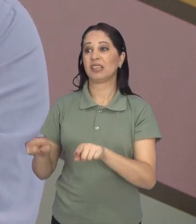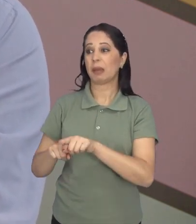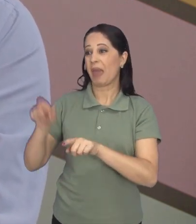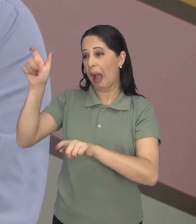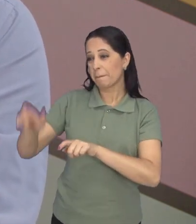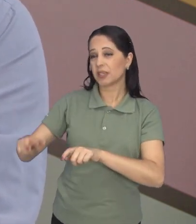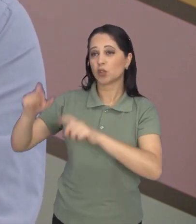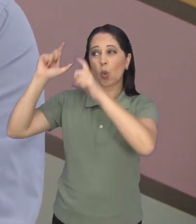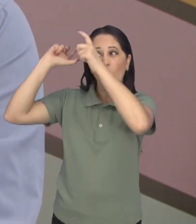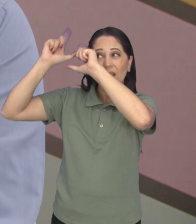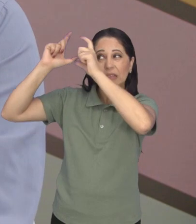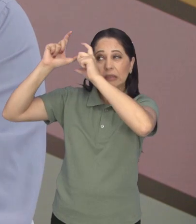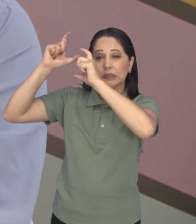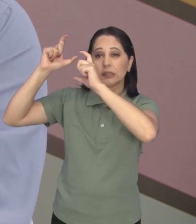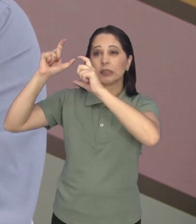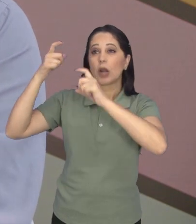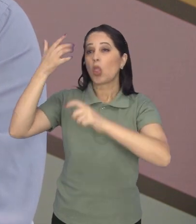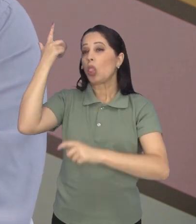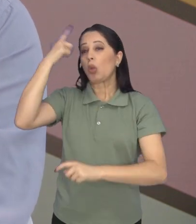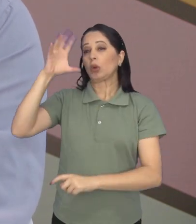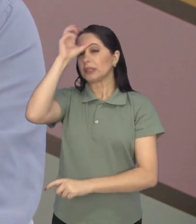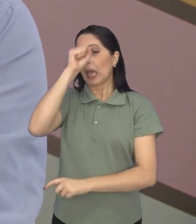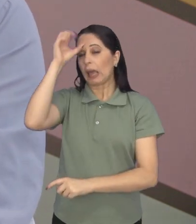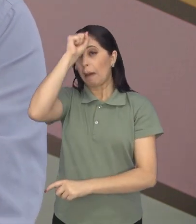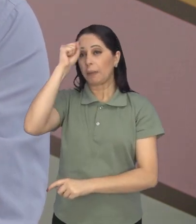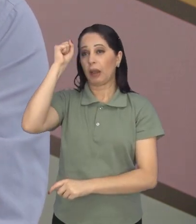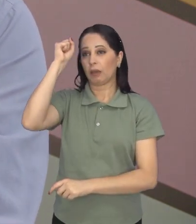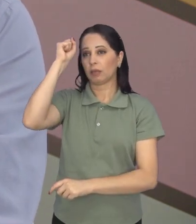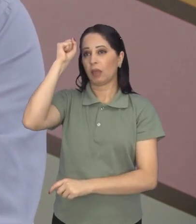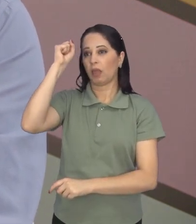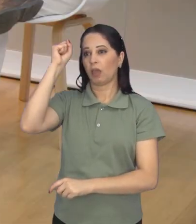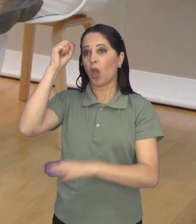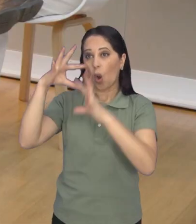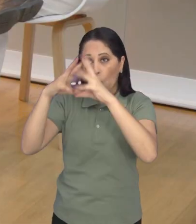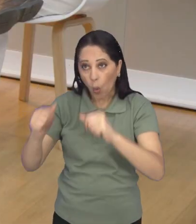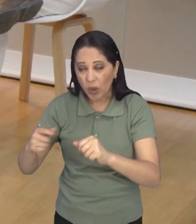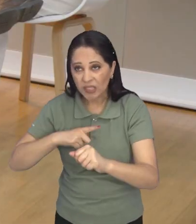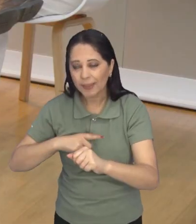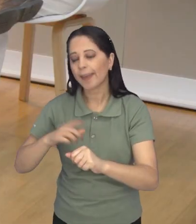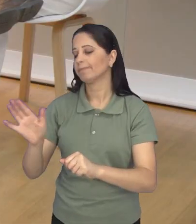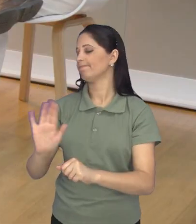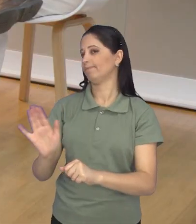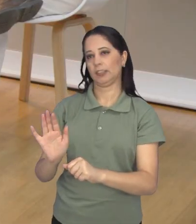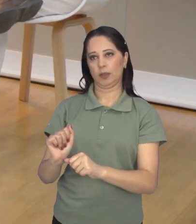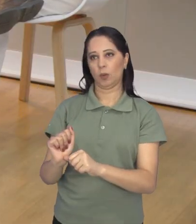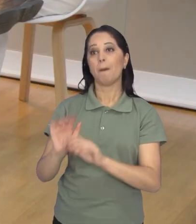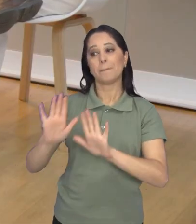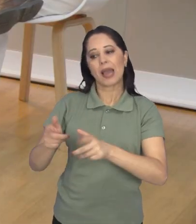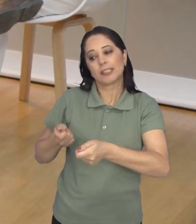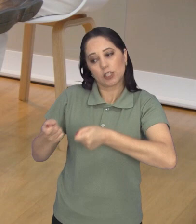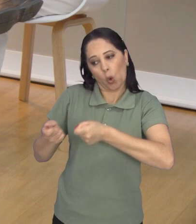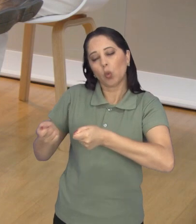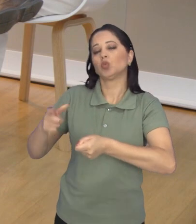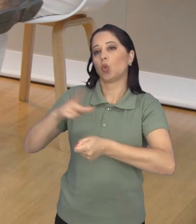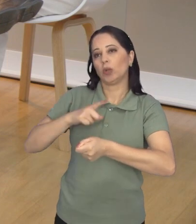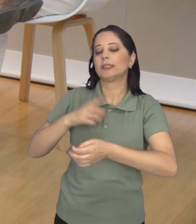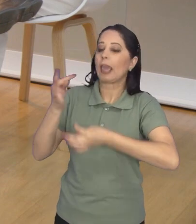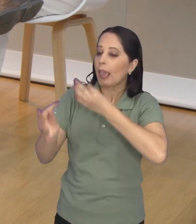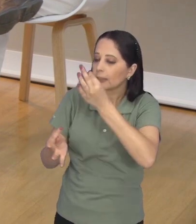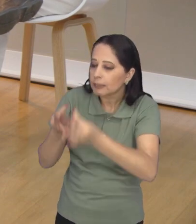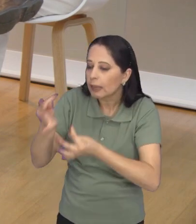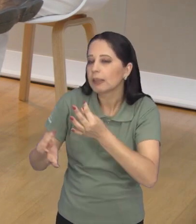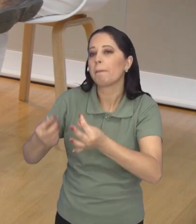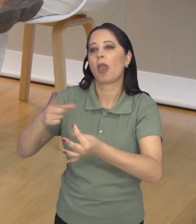que o indivíduo que tem transtorno de déficit de atenção tem cura. Eu digo que ele está controlado. Tem controle. Ele está controlado, ainda que assintomático. E